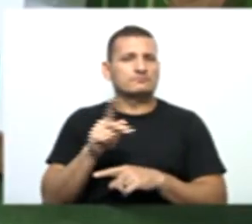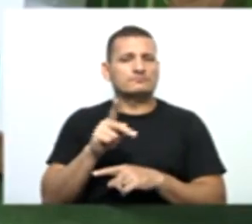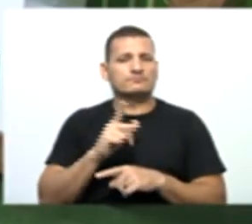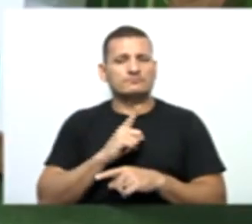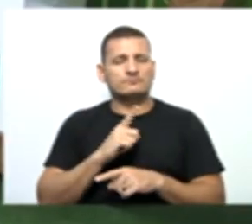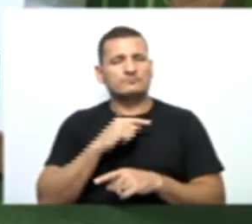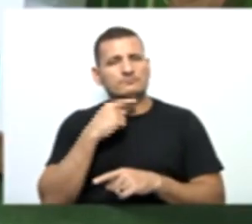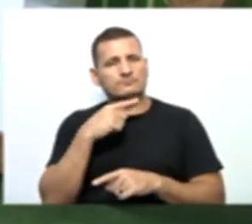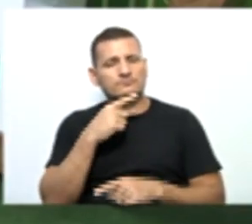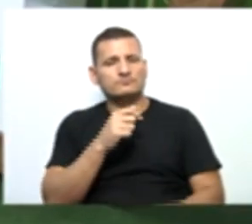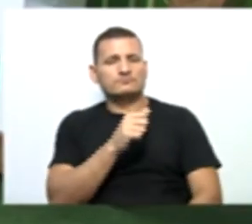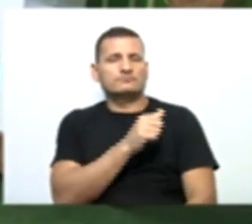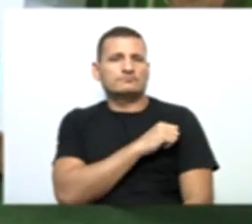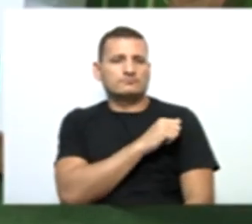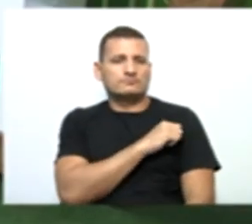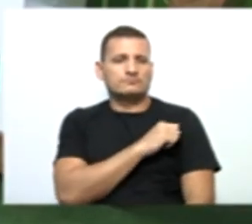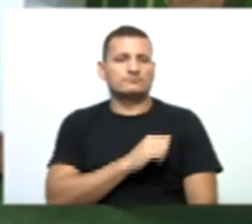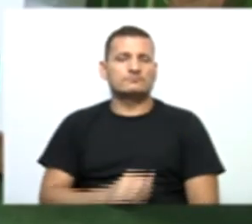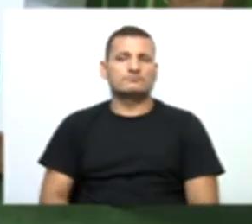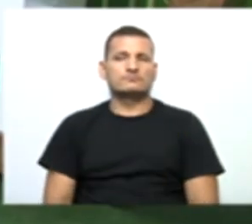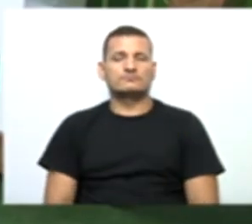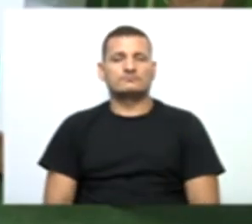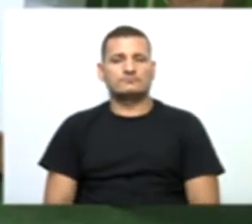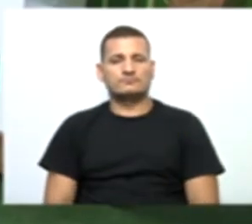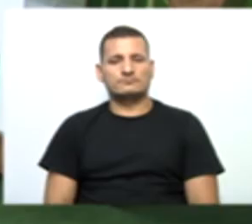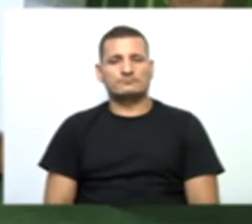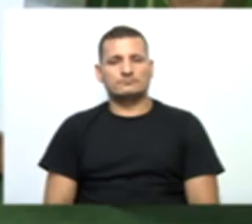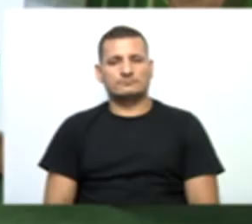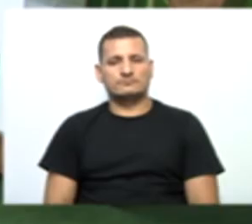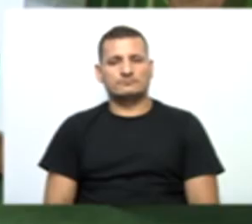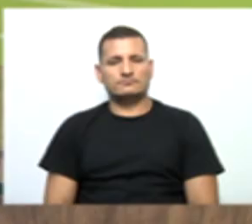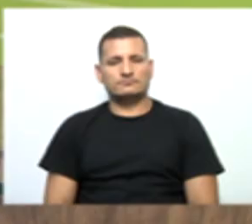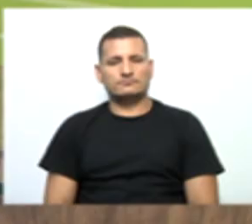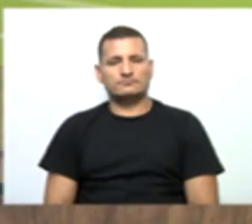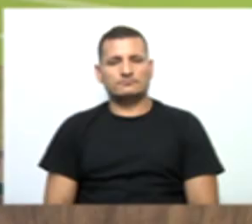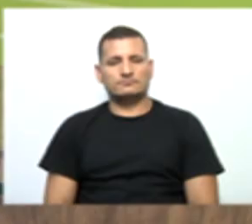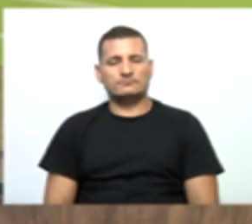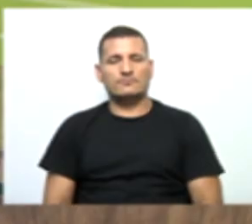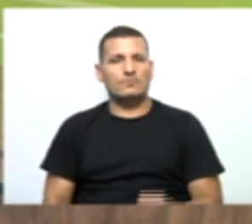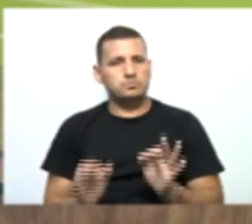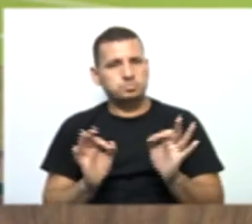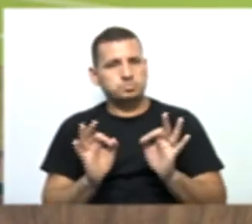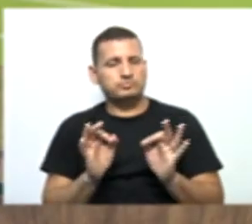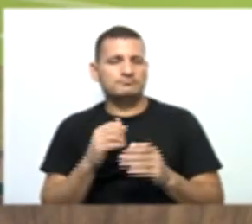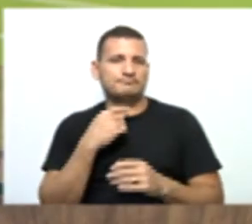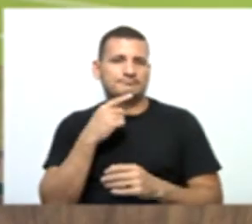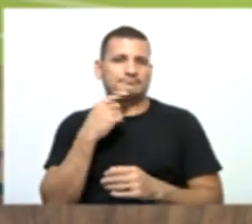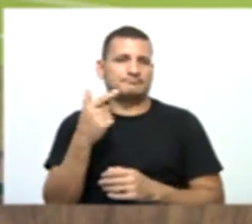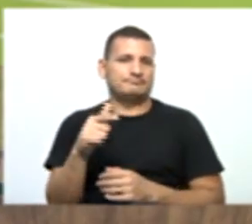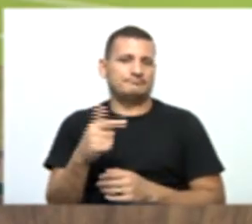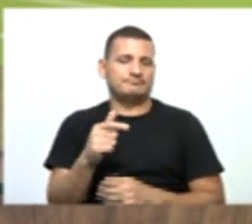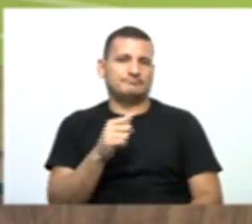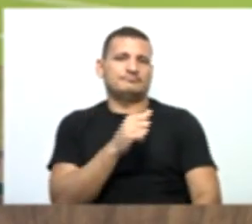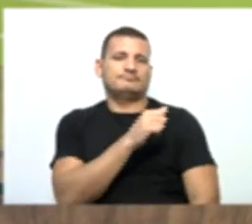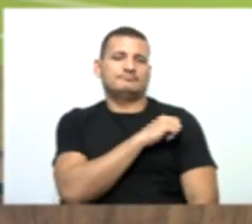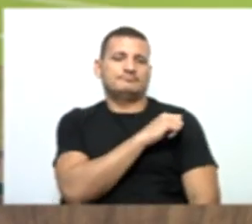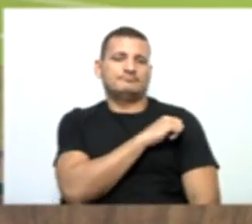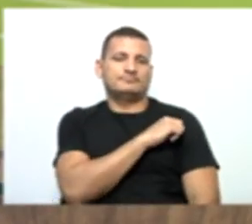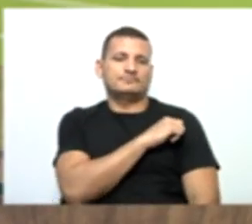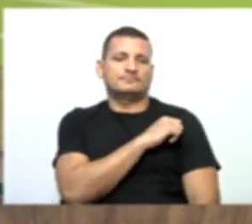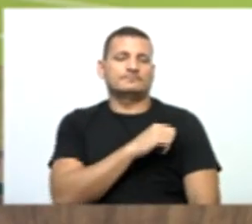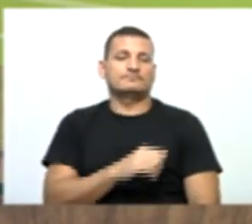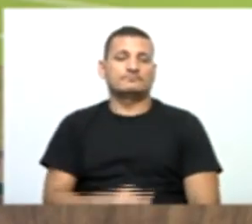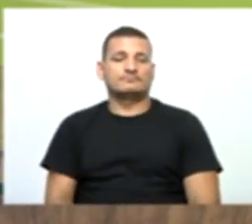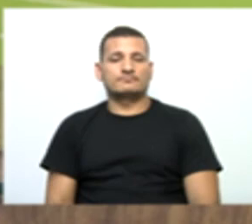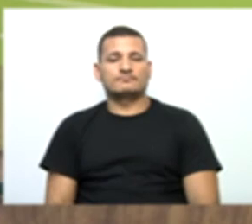professor Eduardo, por enquanto, durante a resolução dessa última questão? No momento, nenhuma dúvida. E